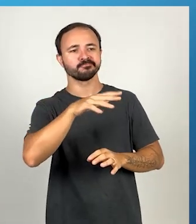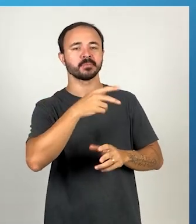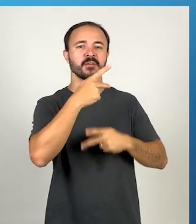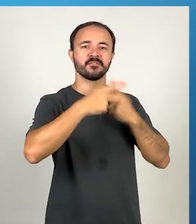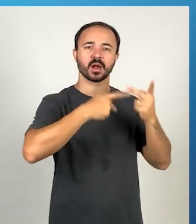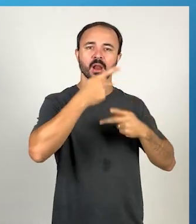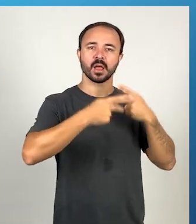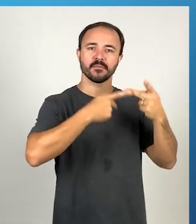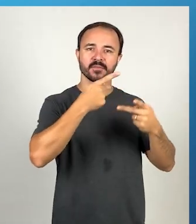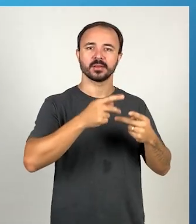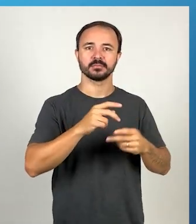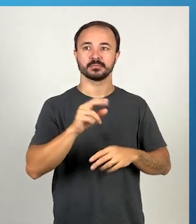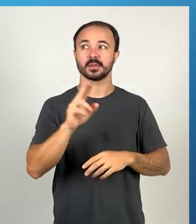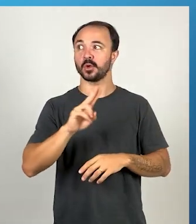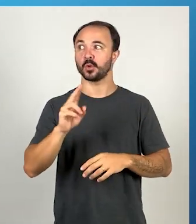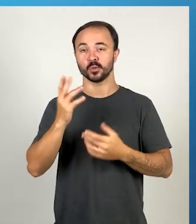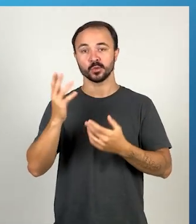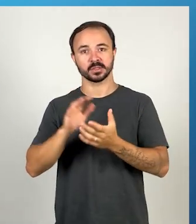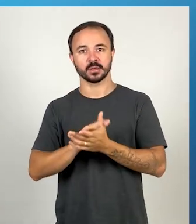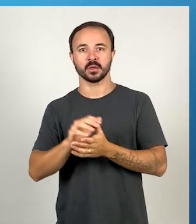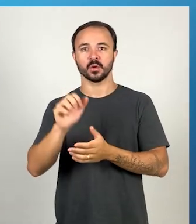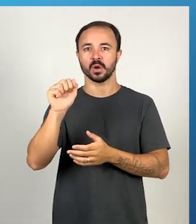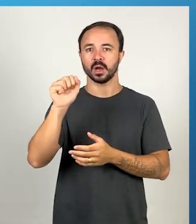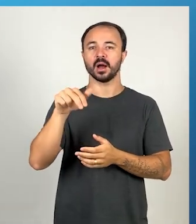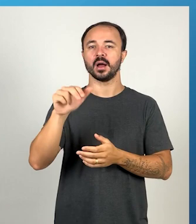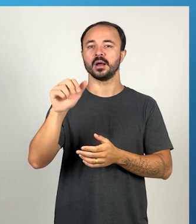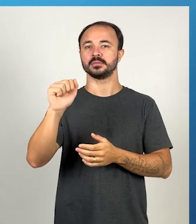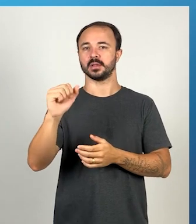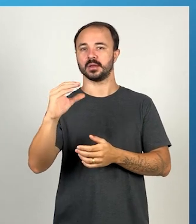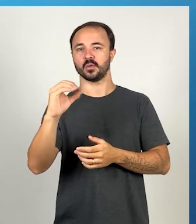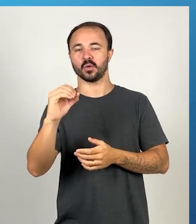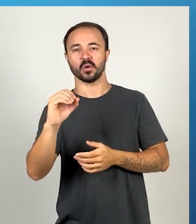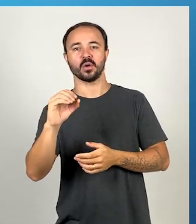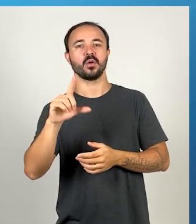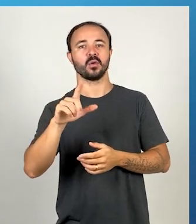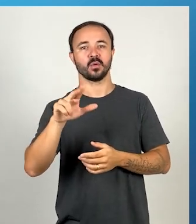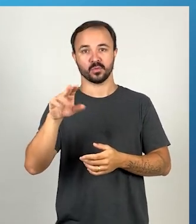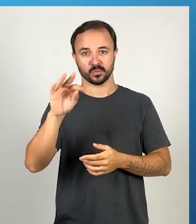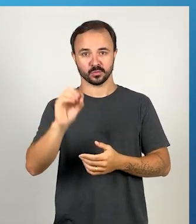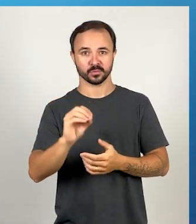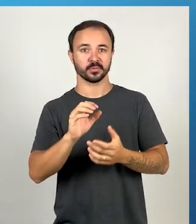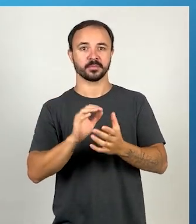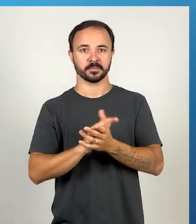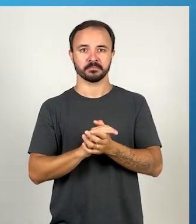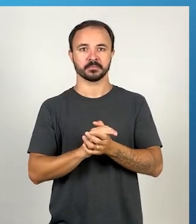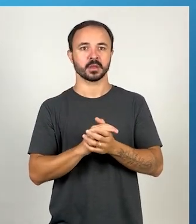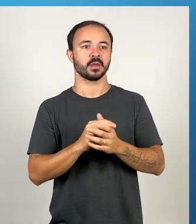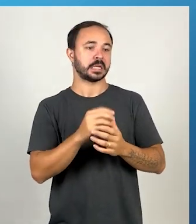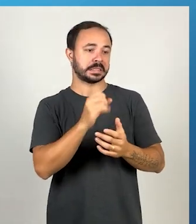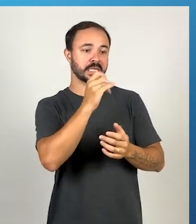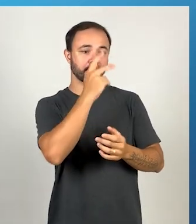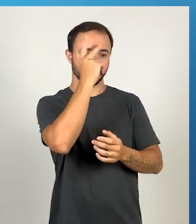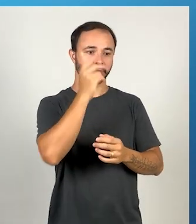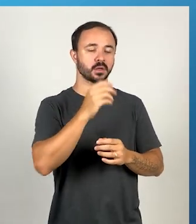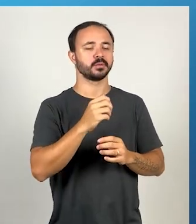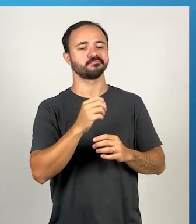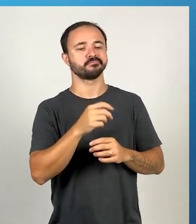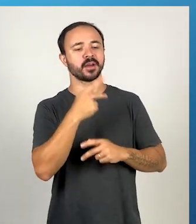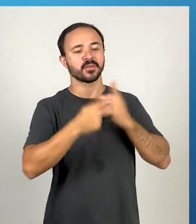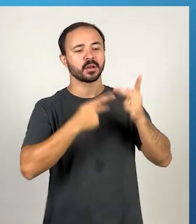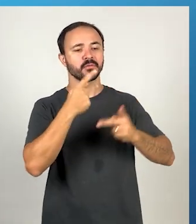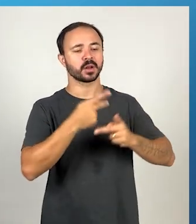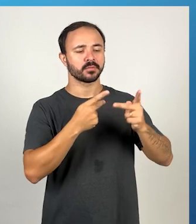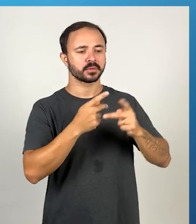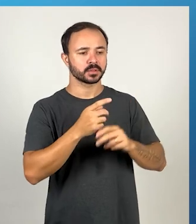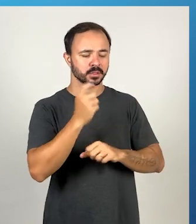da fala. Ele pode ocorrer por diversos motivos, como interrupções na fala, mudança abrupta de pensamento,